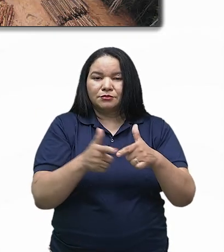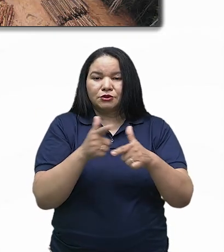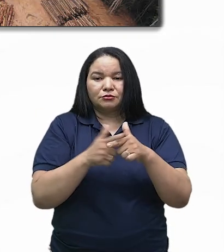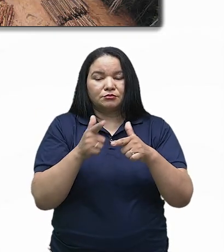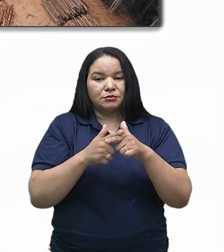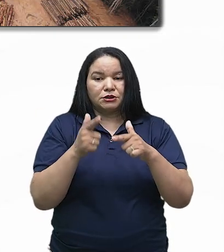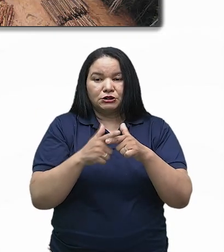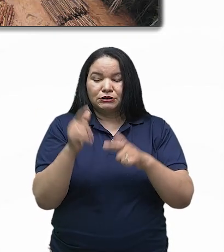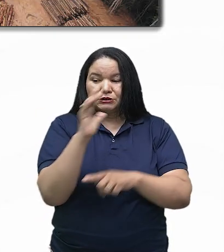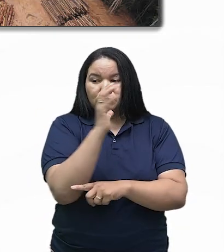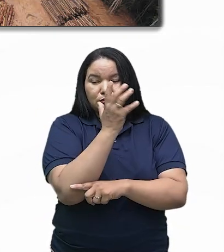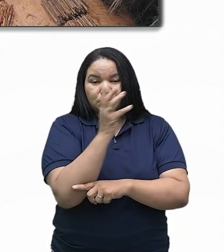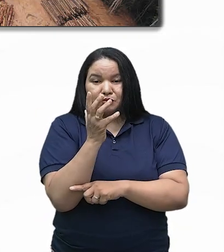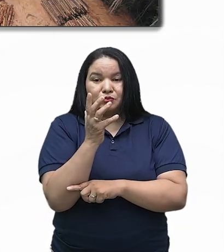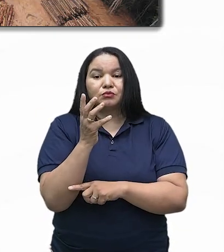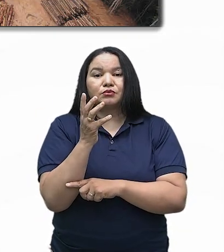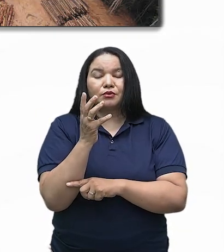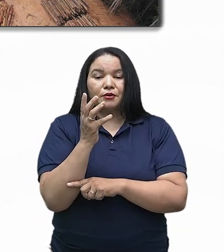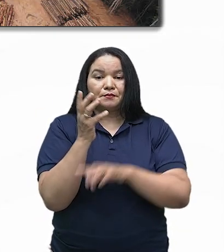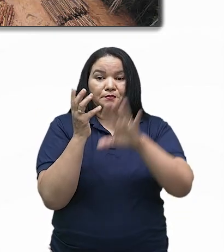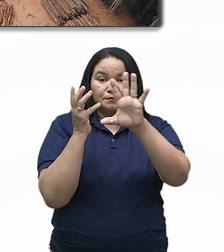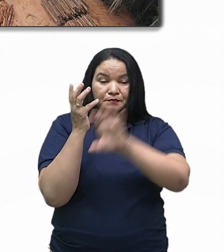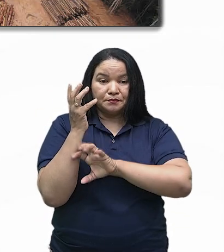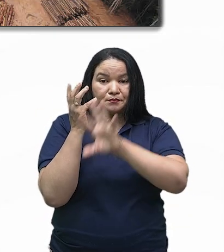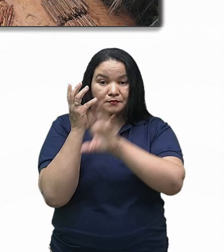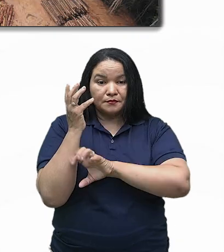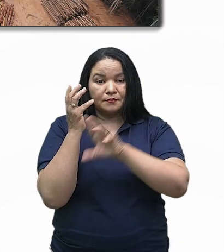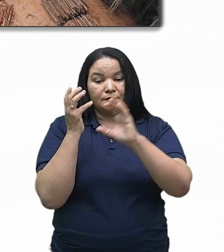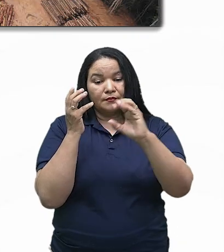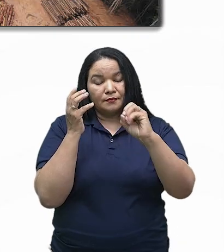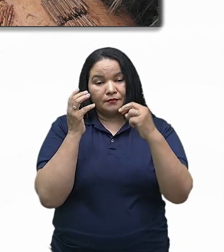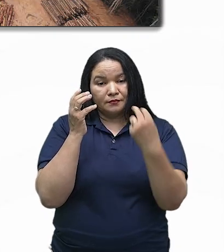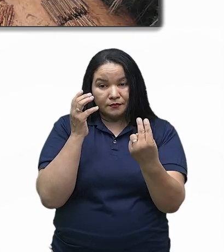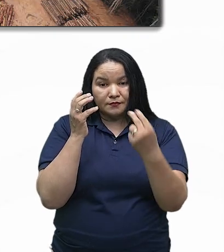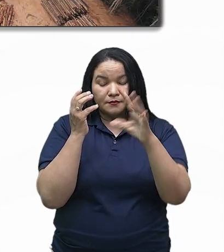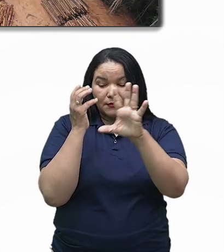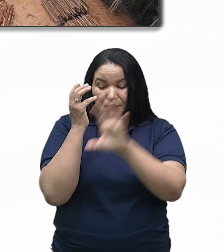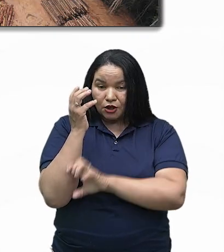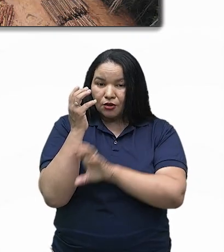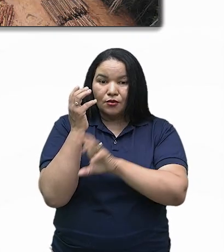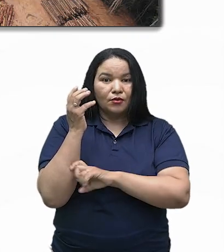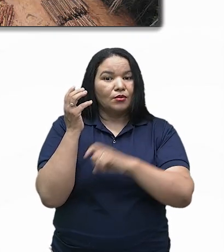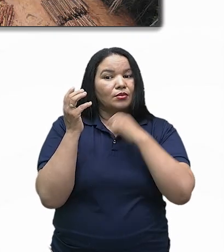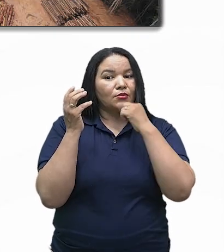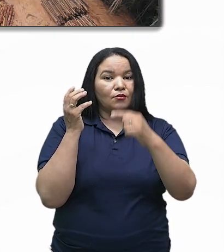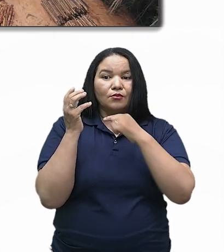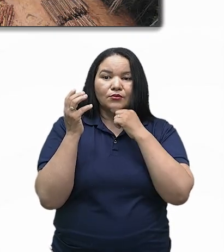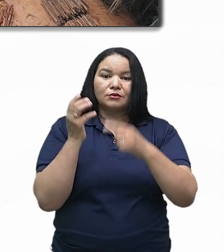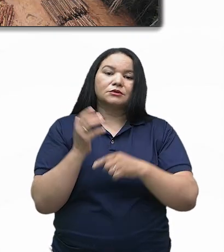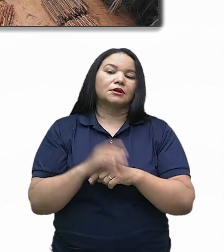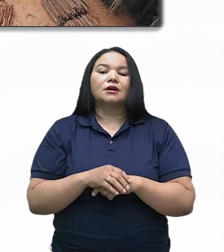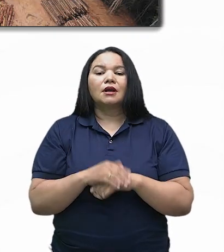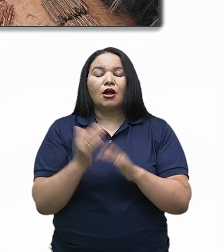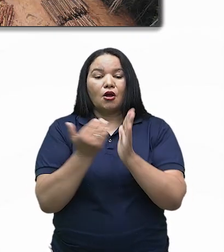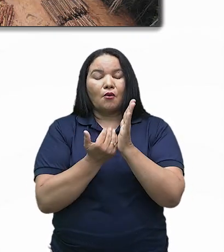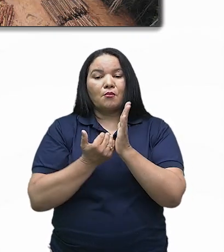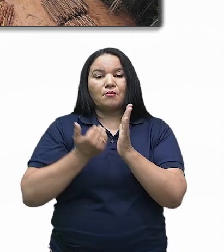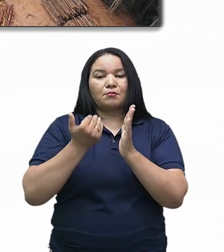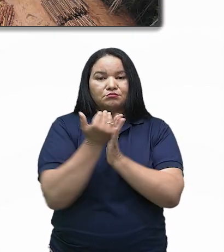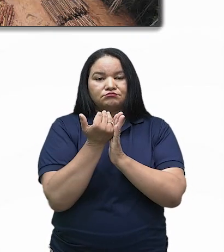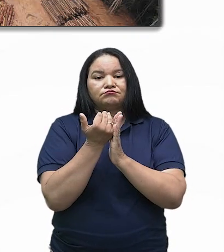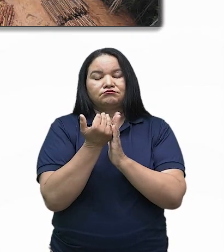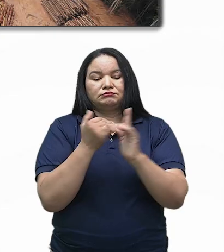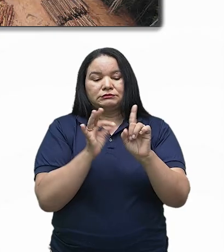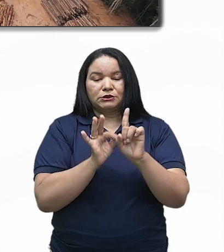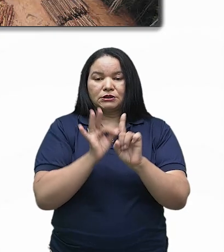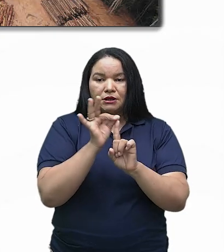a floresta deixa de retirar o CO2, o gás carbônico do ambiente, o que intensifica as ondas de